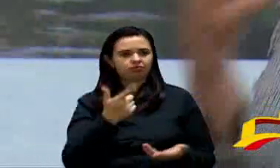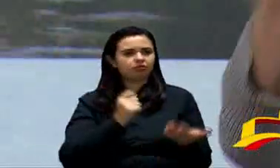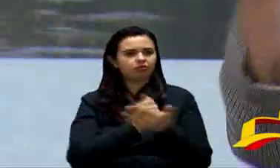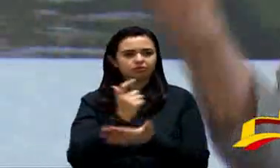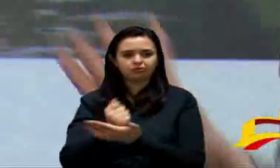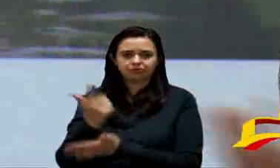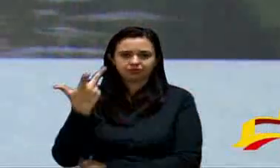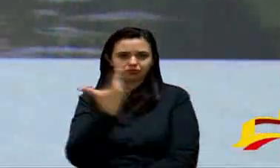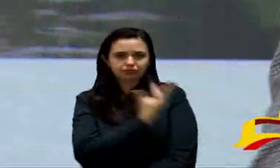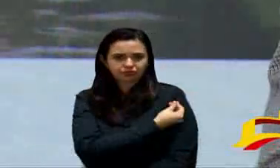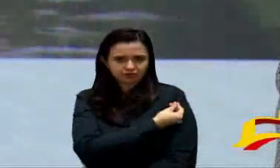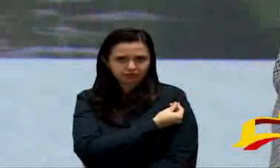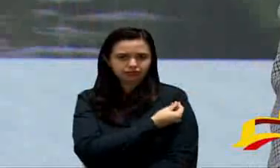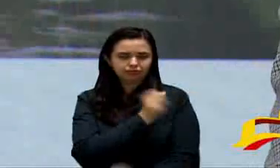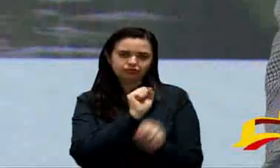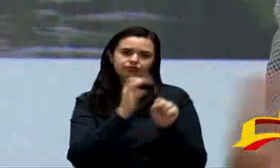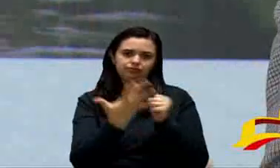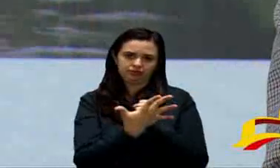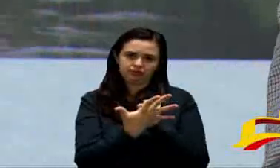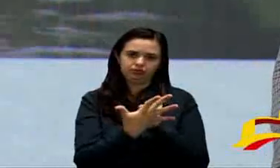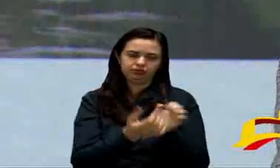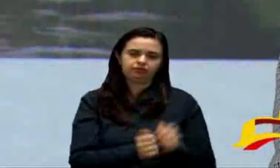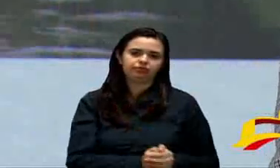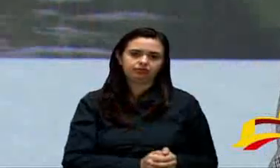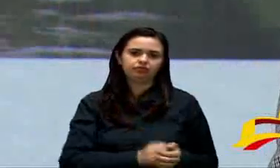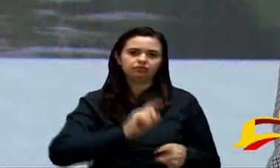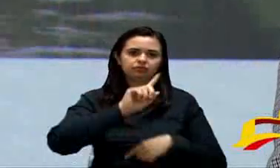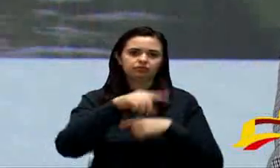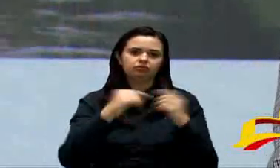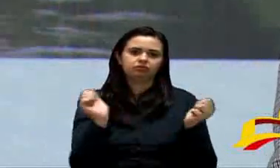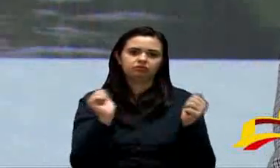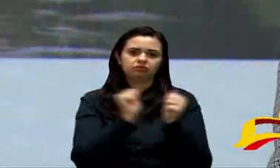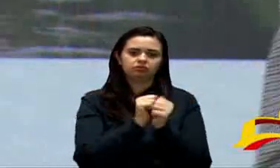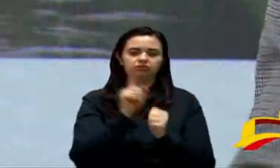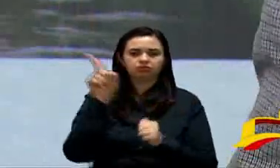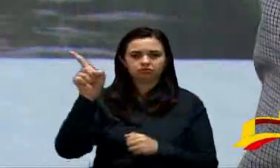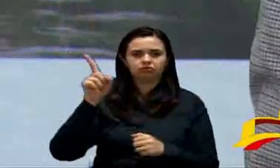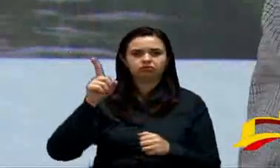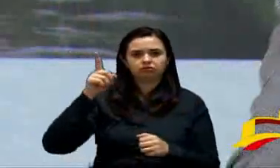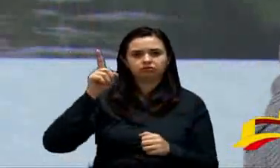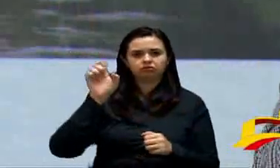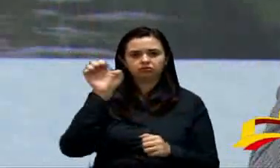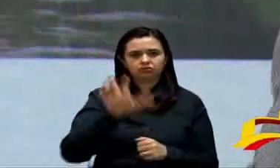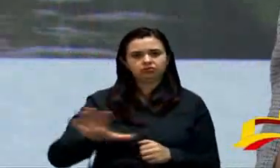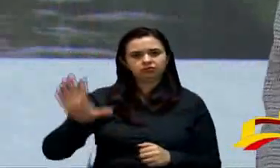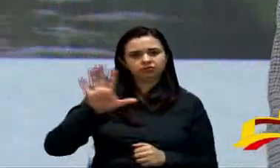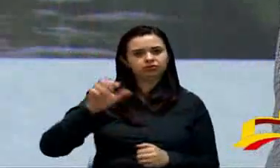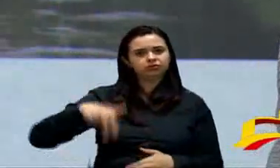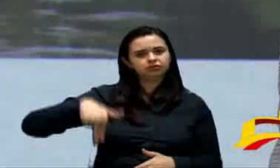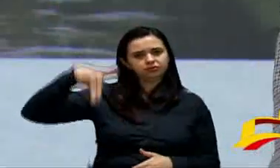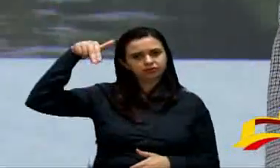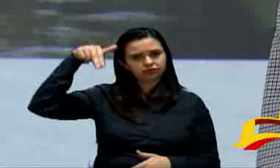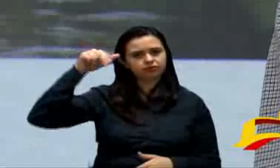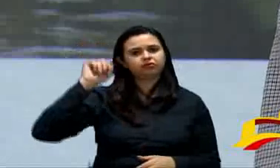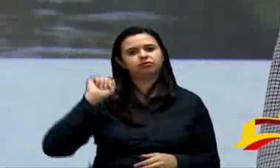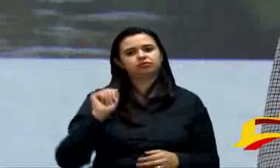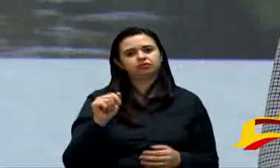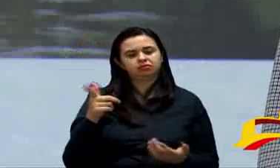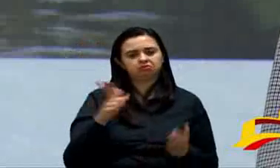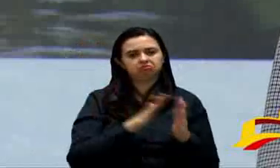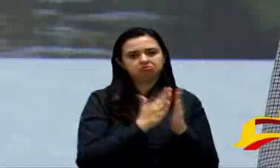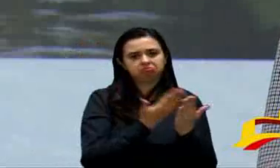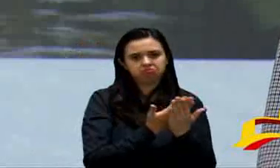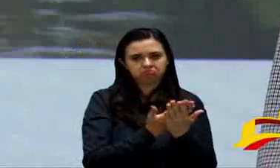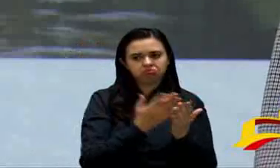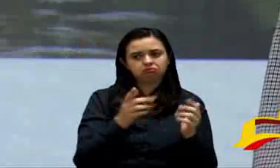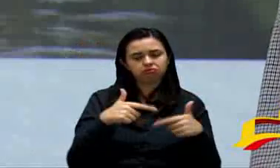se juntaram, os estados do Nordeste, e continuam hoje trabalhando em conjunto em determinadas áreas, seja de educação,